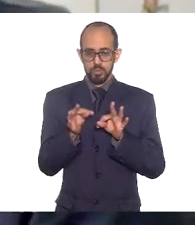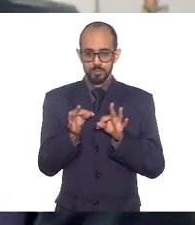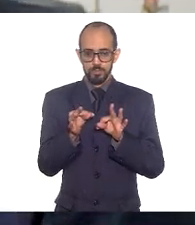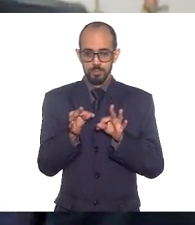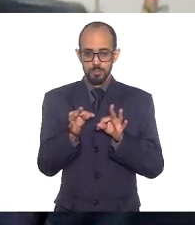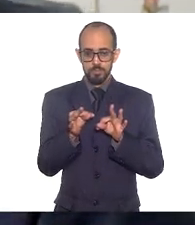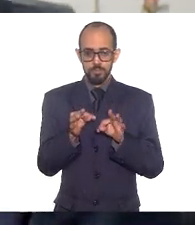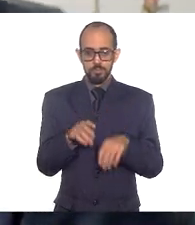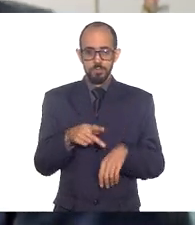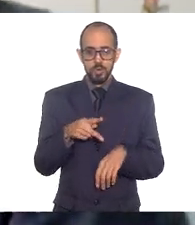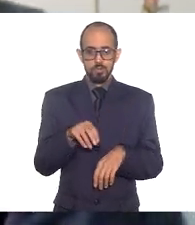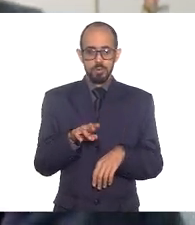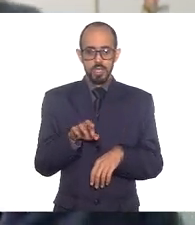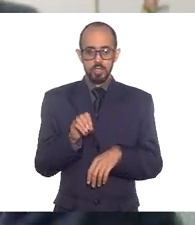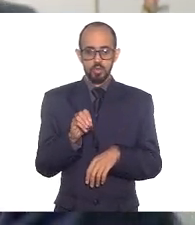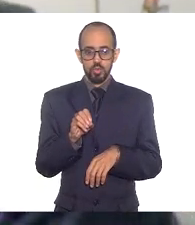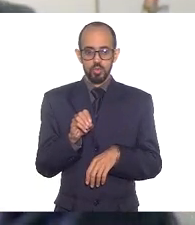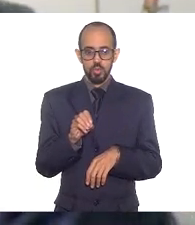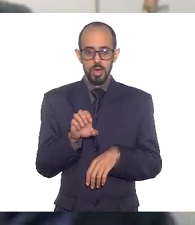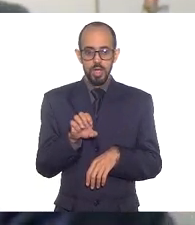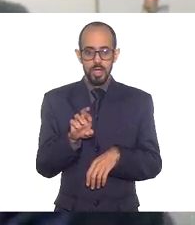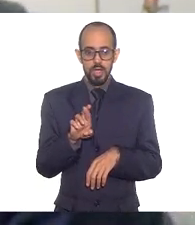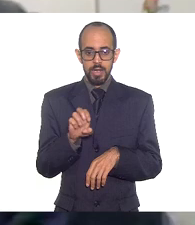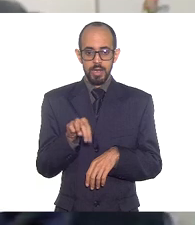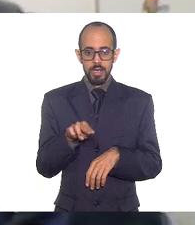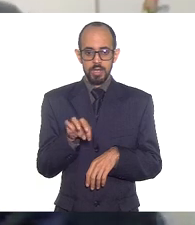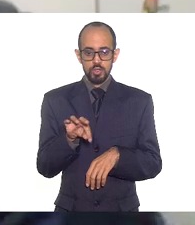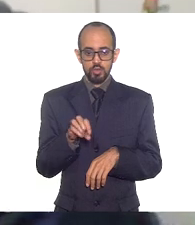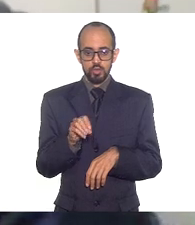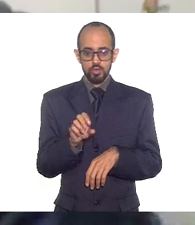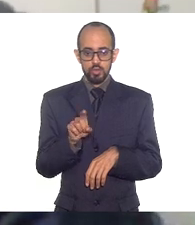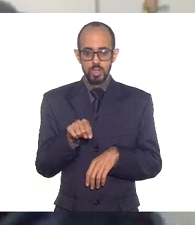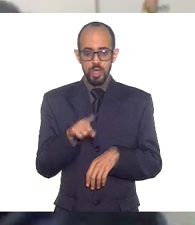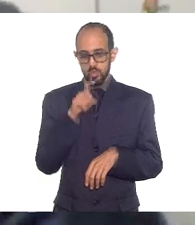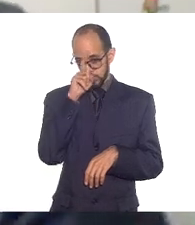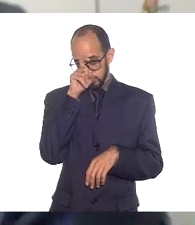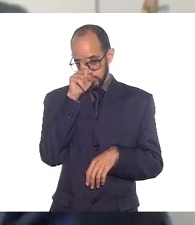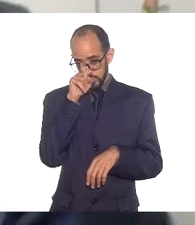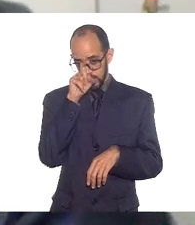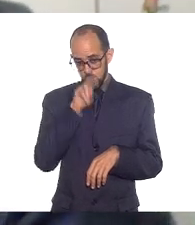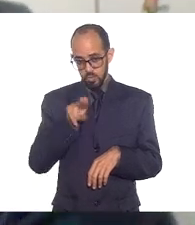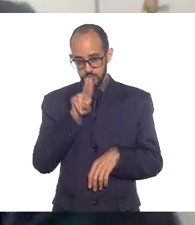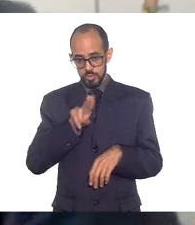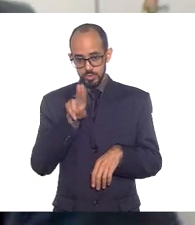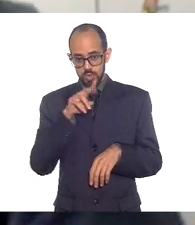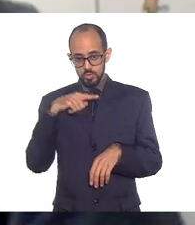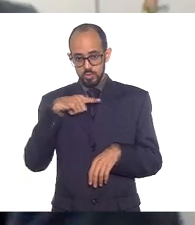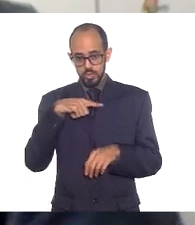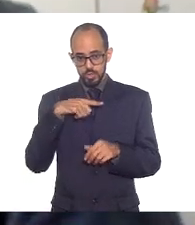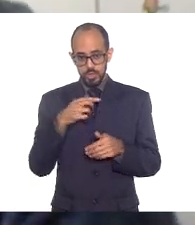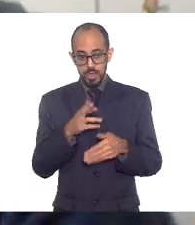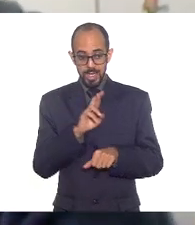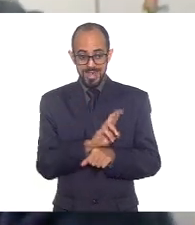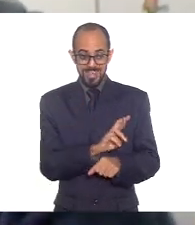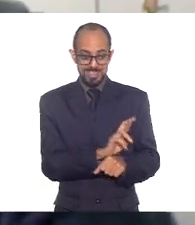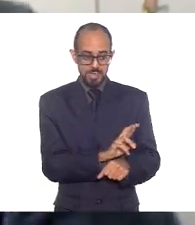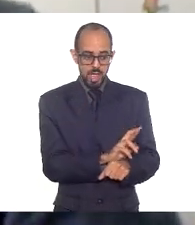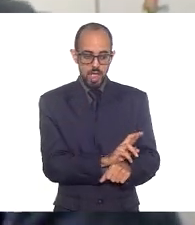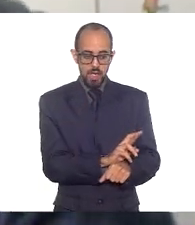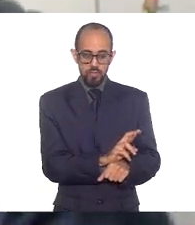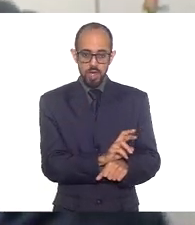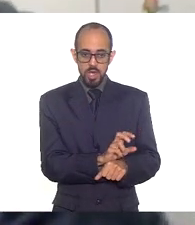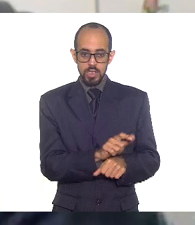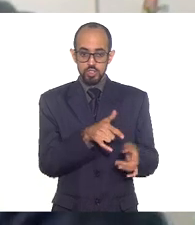por exemplo do Hospital Pedro Ernesto é o nosso Hospital Universitário que tem hoje uma política onde reserva Leite após por